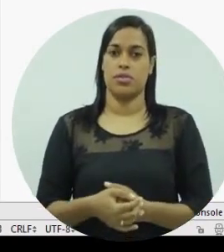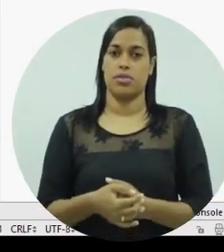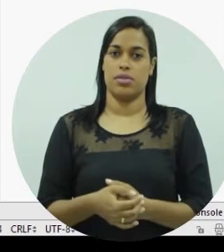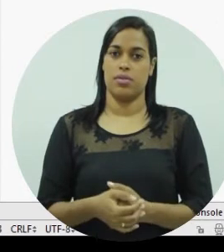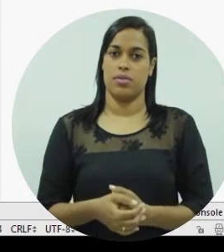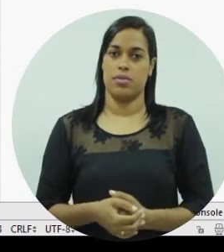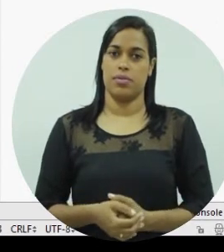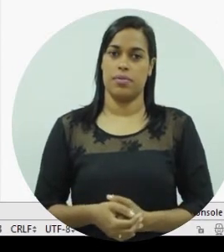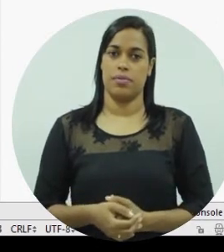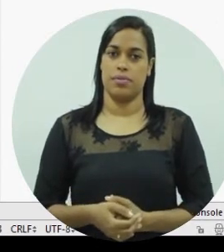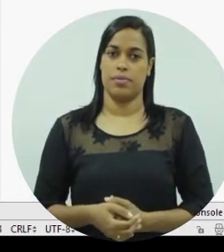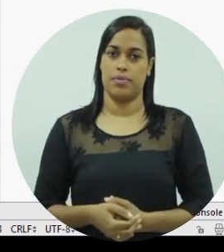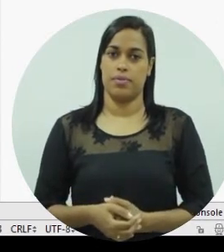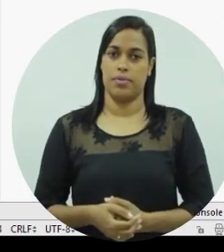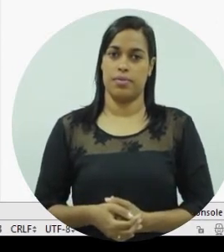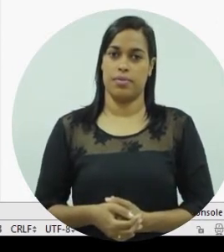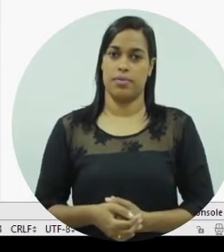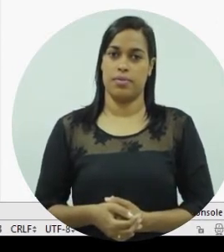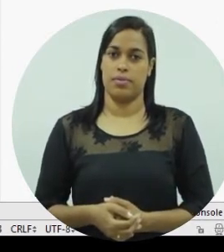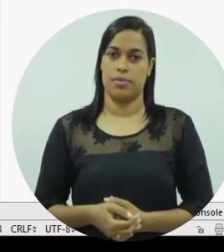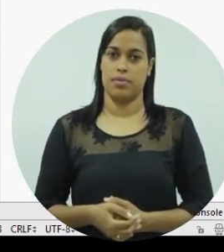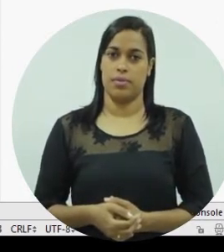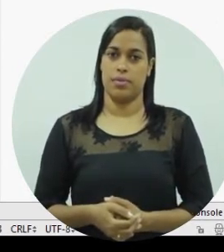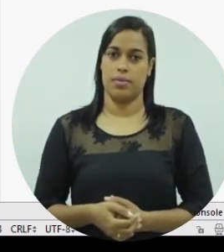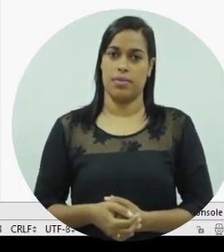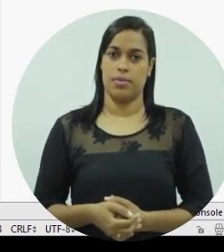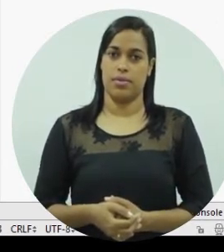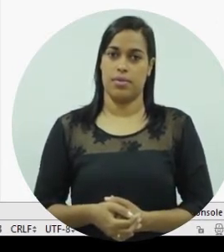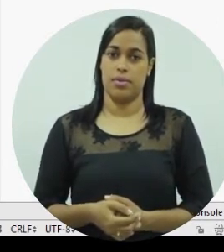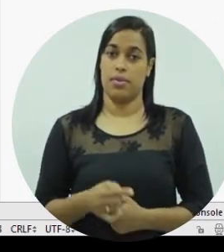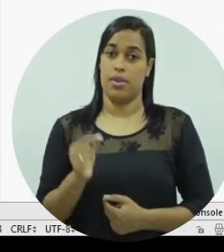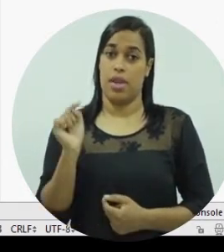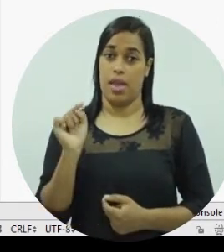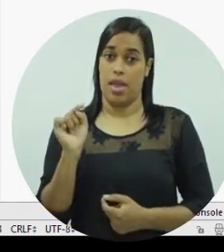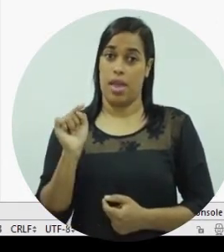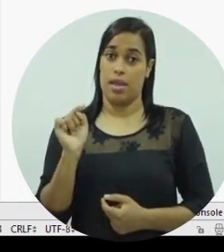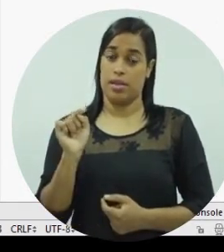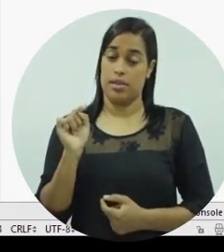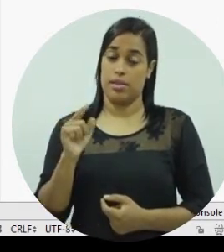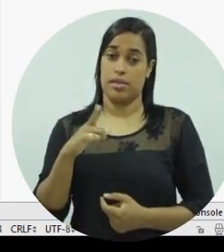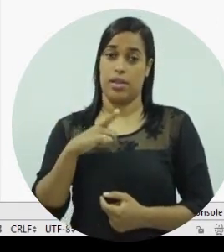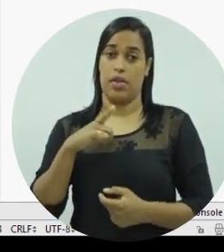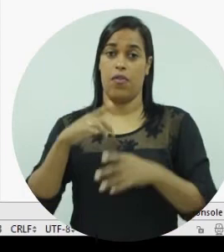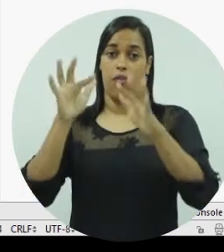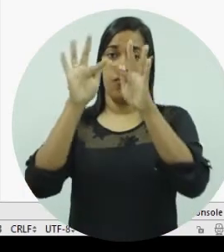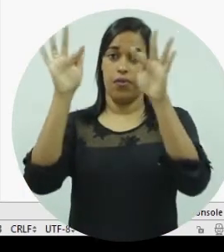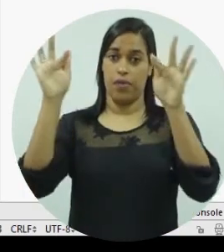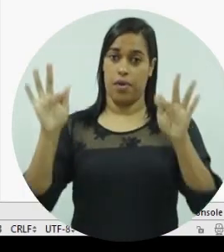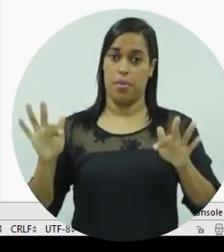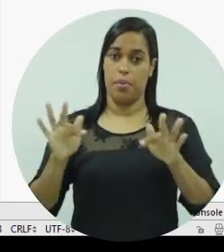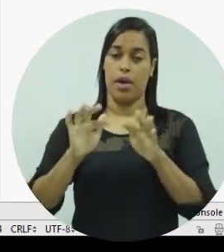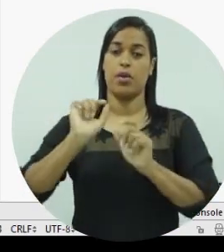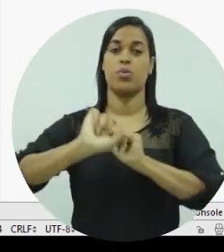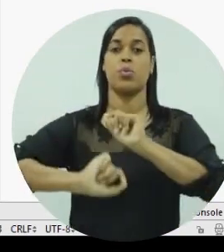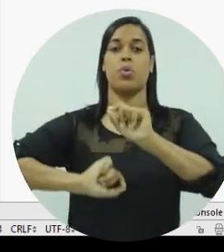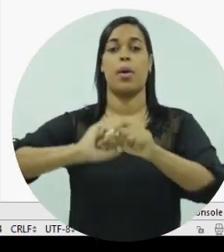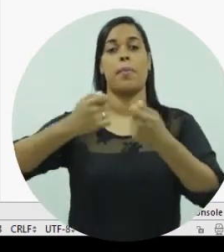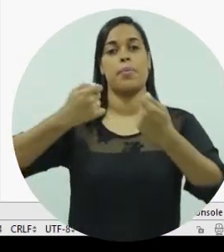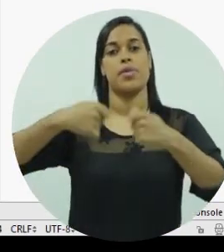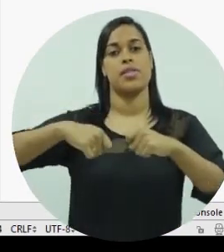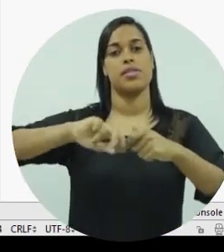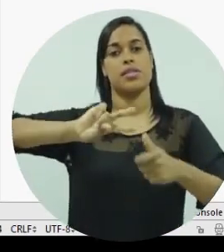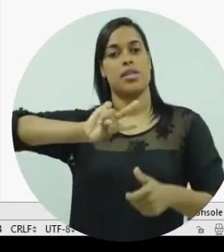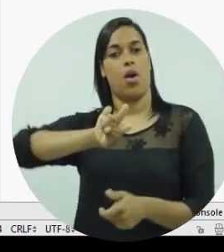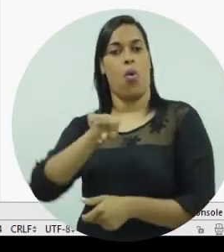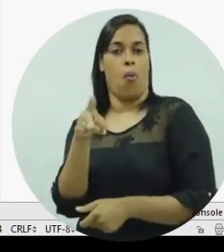o elemento. O elemento ele vai vir num formato genérico. Então, a gente precisa converter